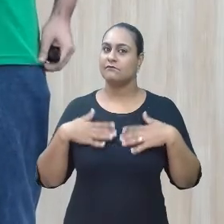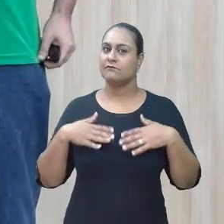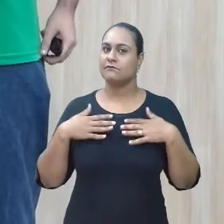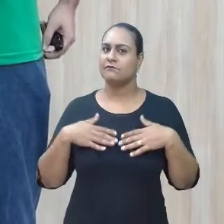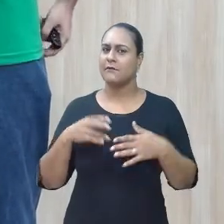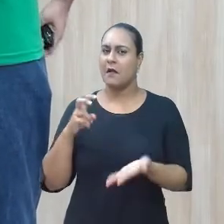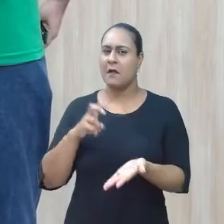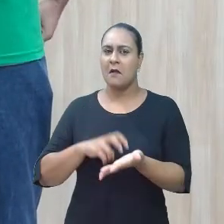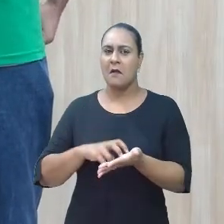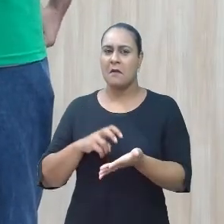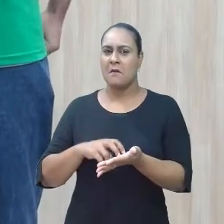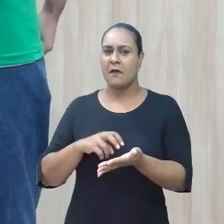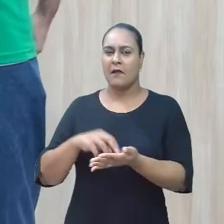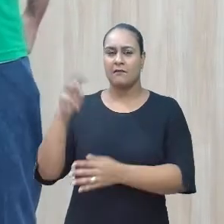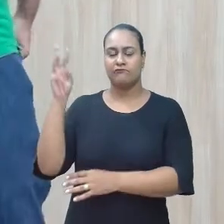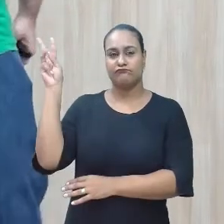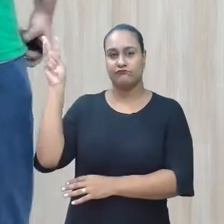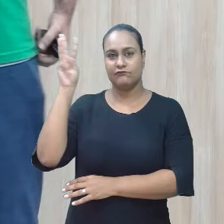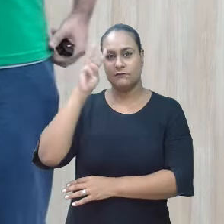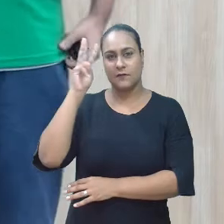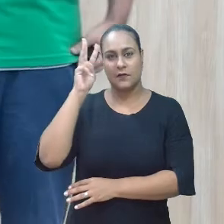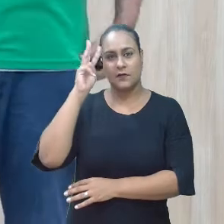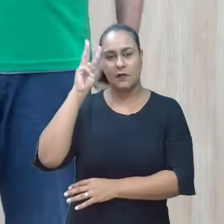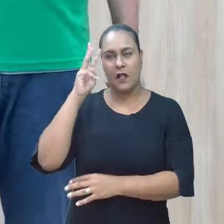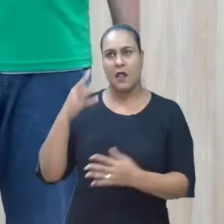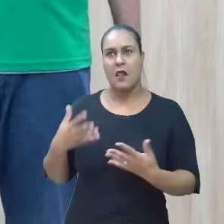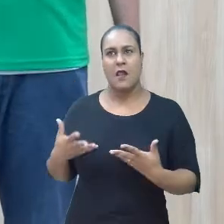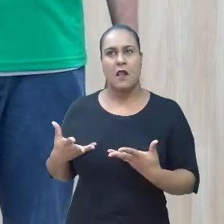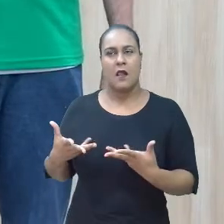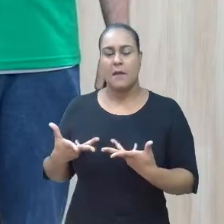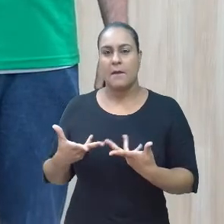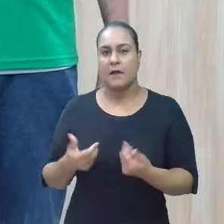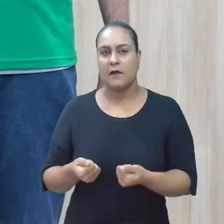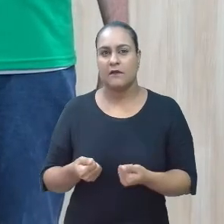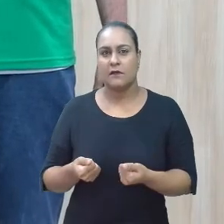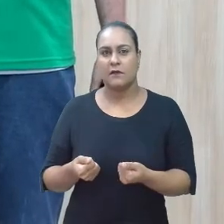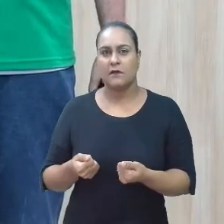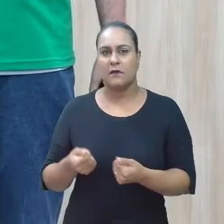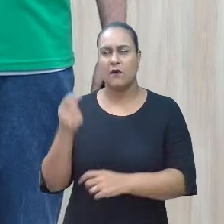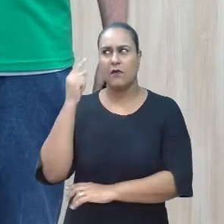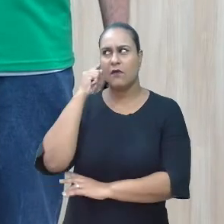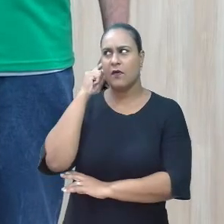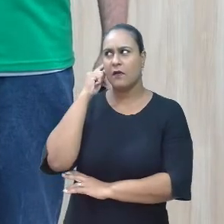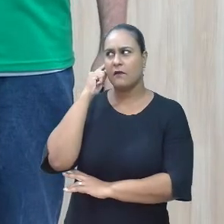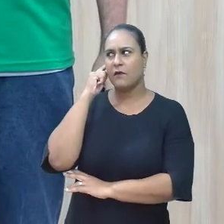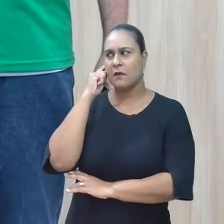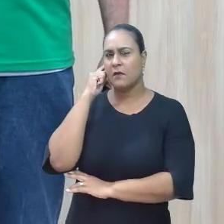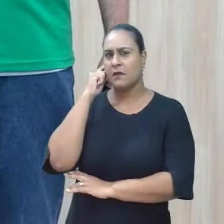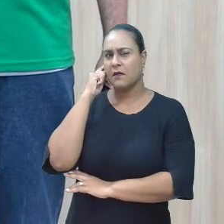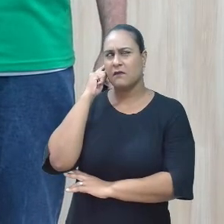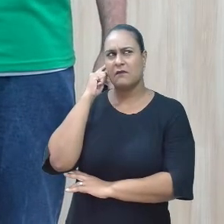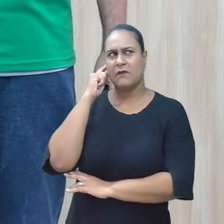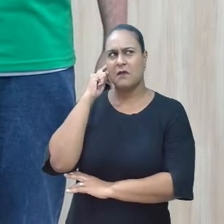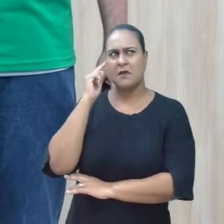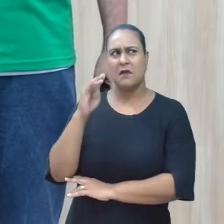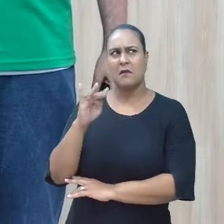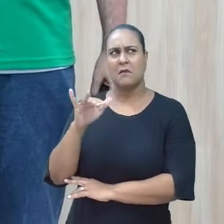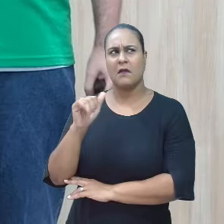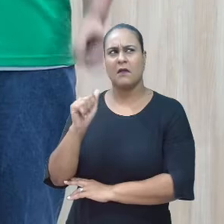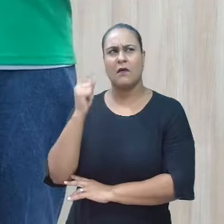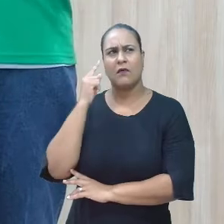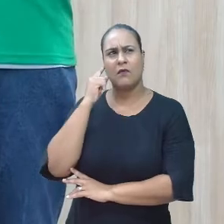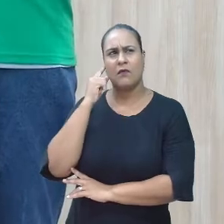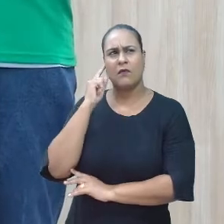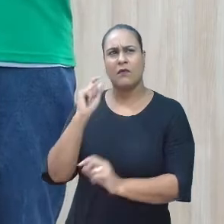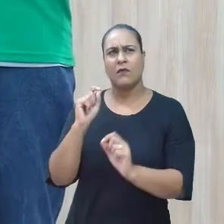terça linda e maravilhosa. Suavidade, né, gente? Oi? Foi o que, Bia? Foi o que, Bia?